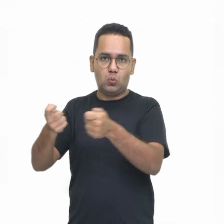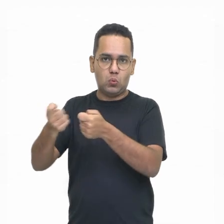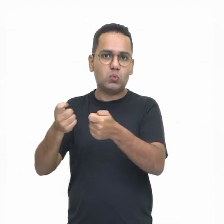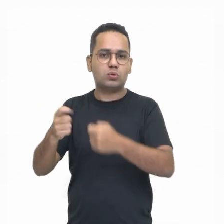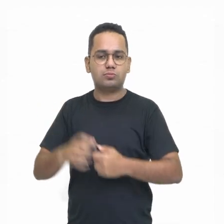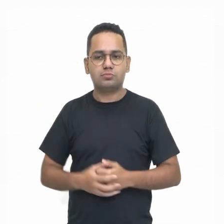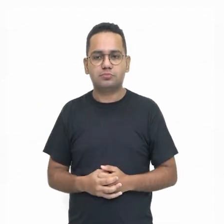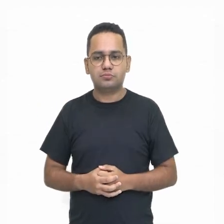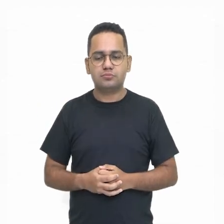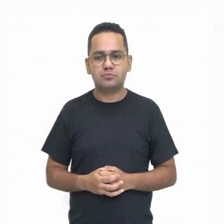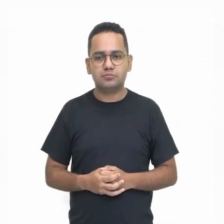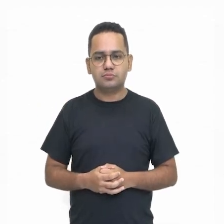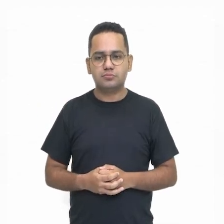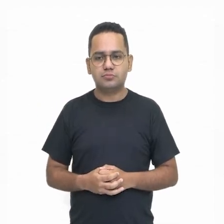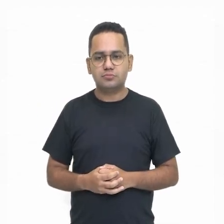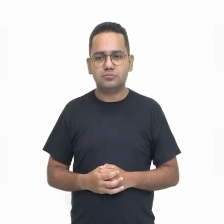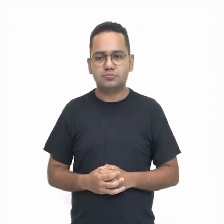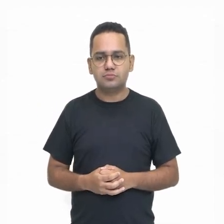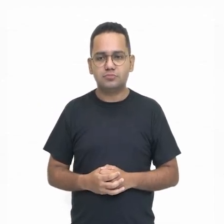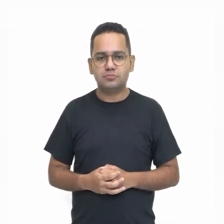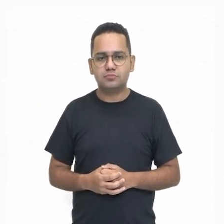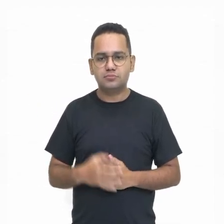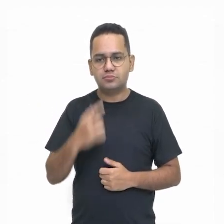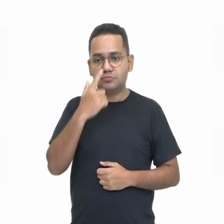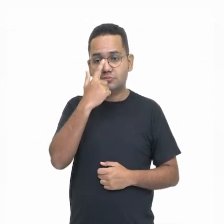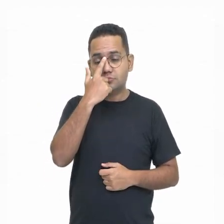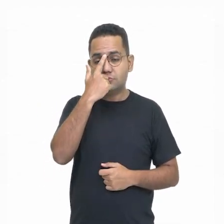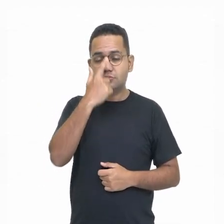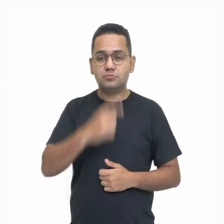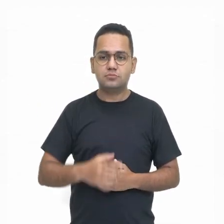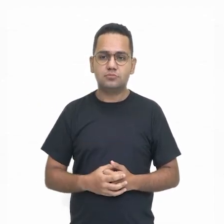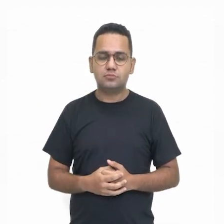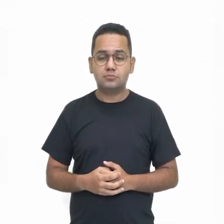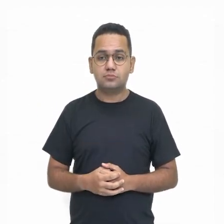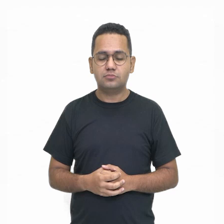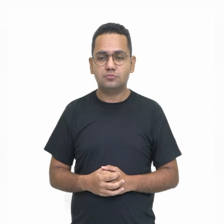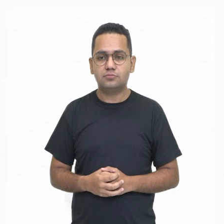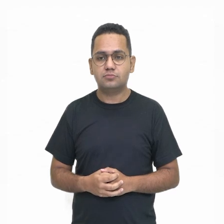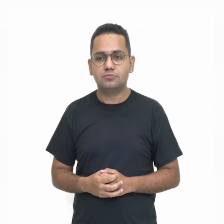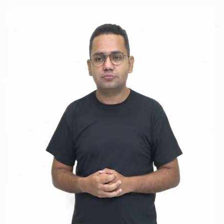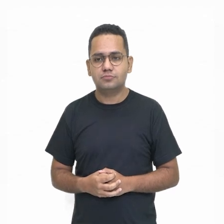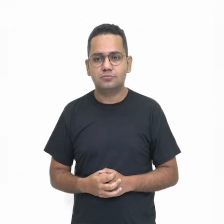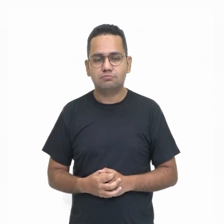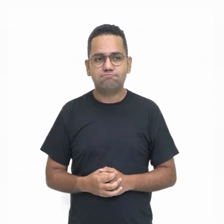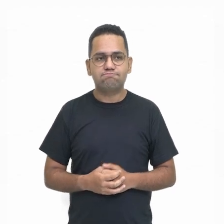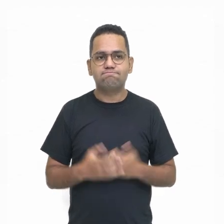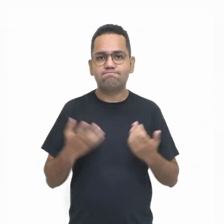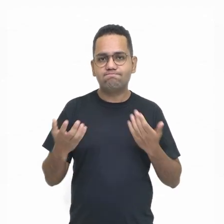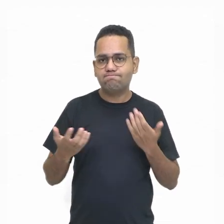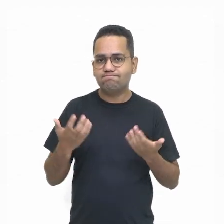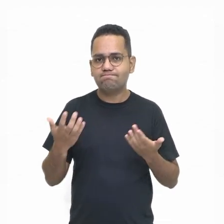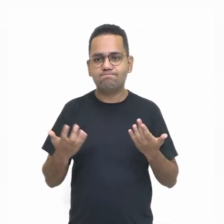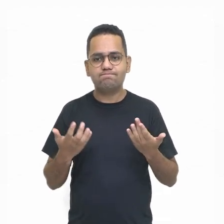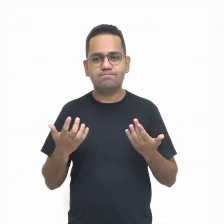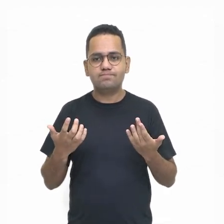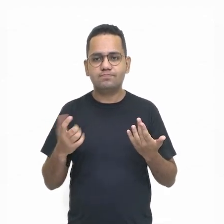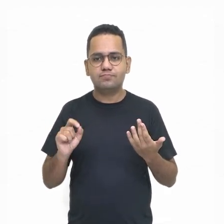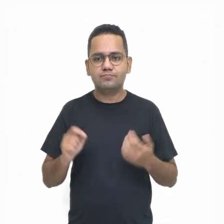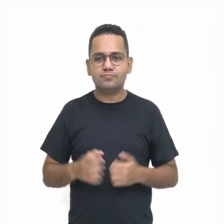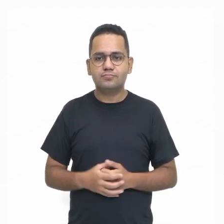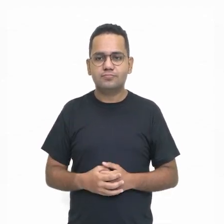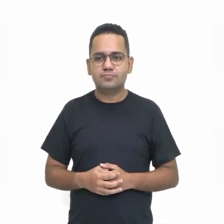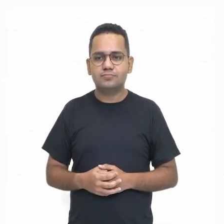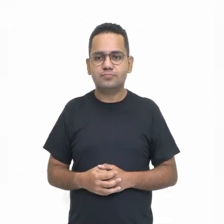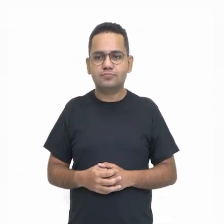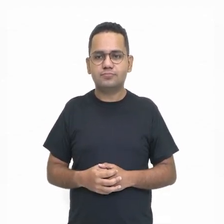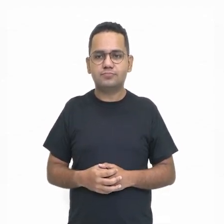que inclusive vai ser um dos, como eu posso colocar ali, como uma